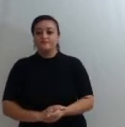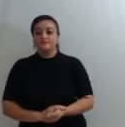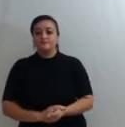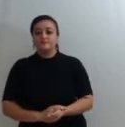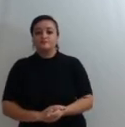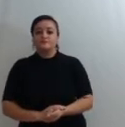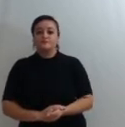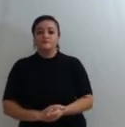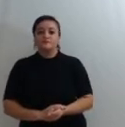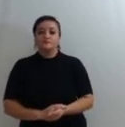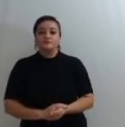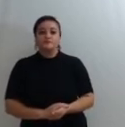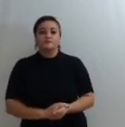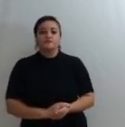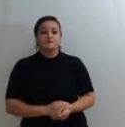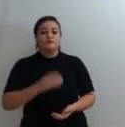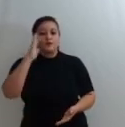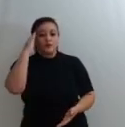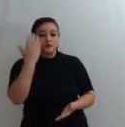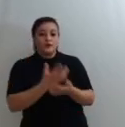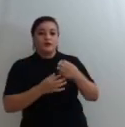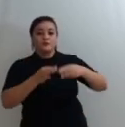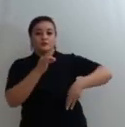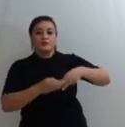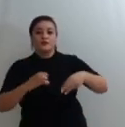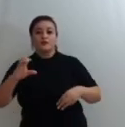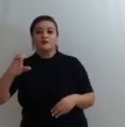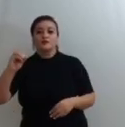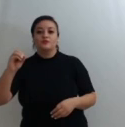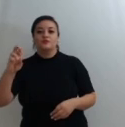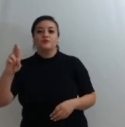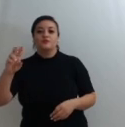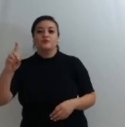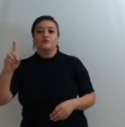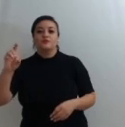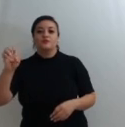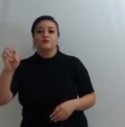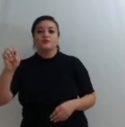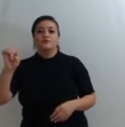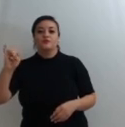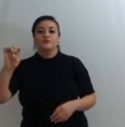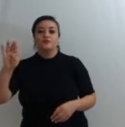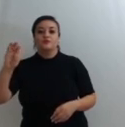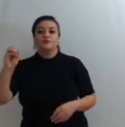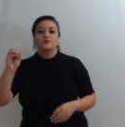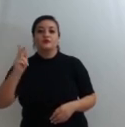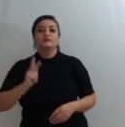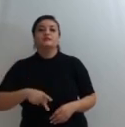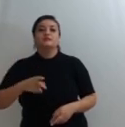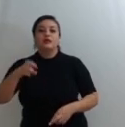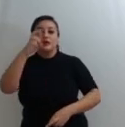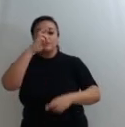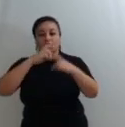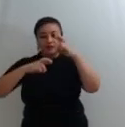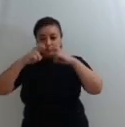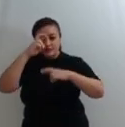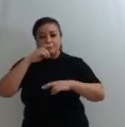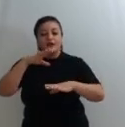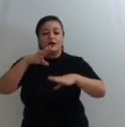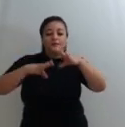Obrigado, ministro Neff Cordeiro. Bem, eu, senhor presidente, sempre vamos examinar a